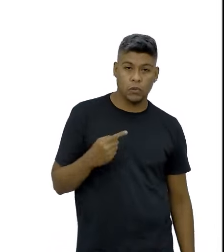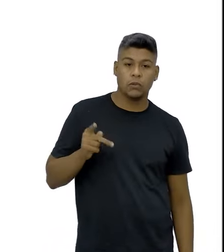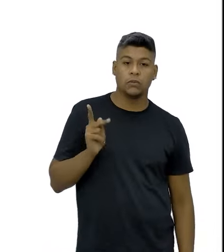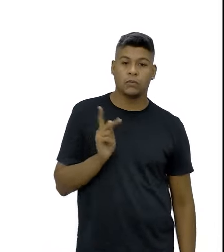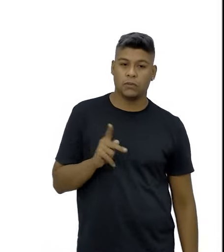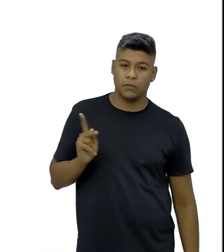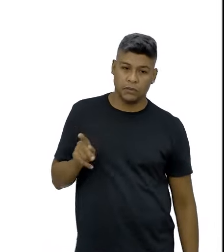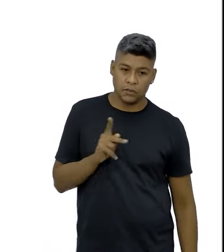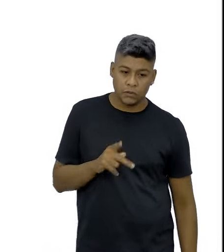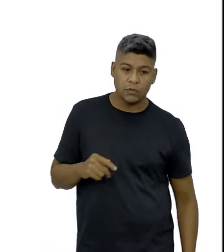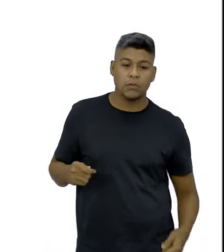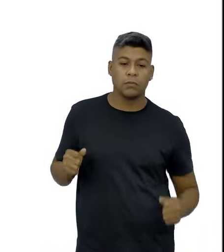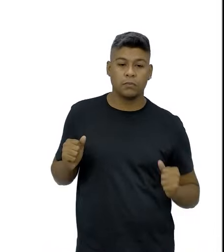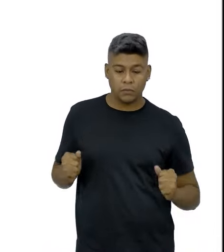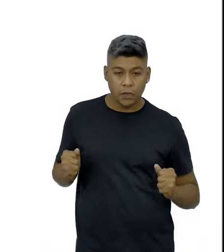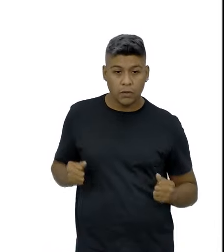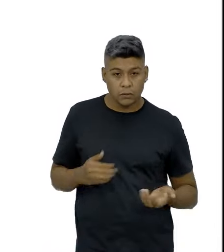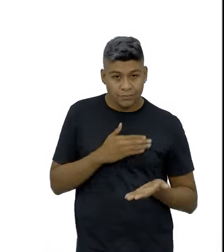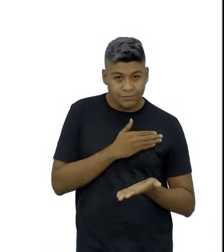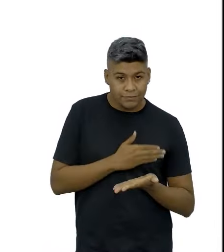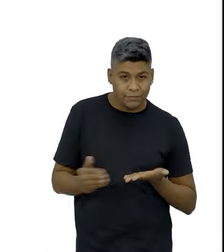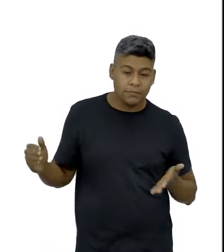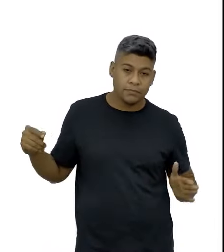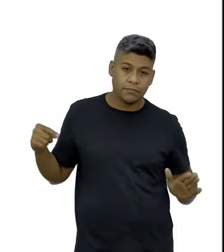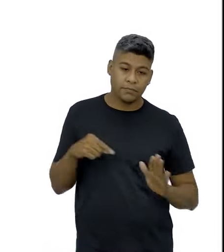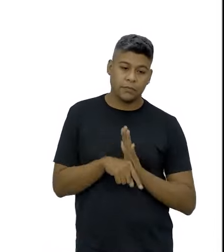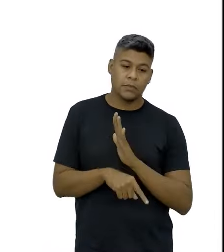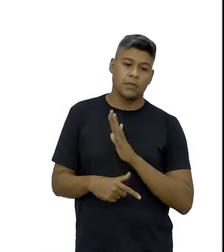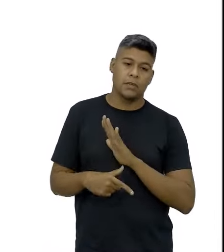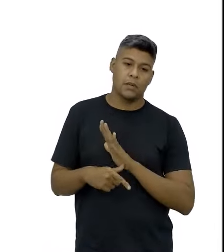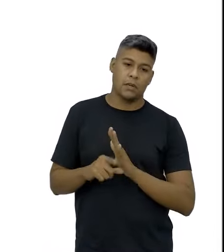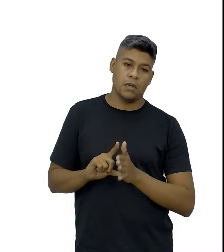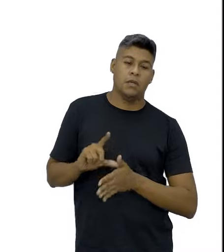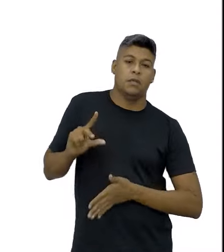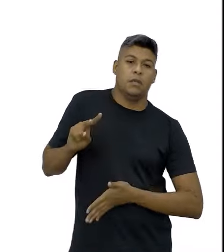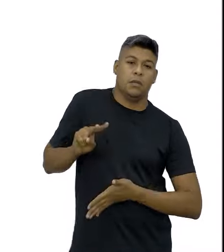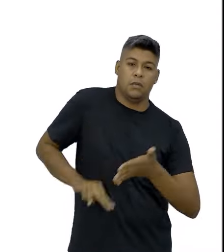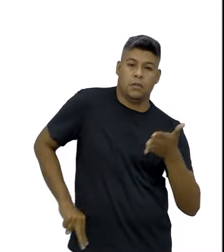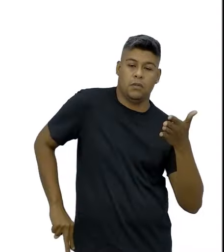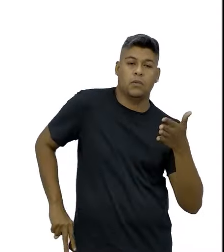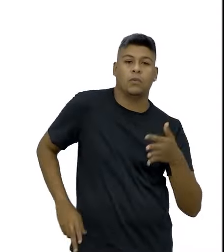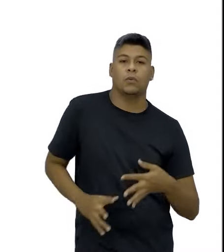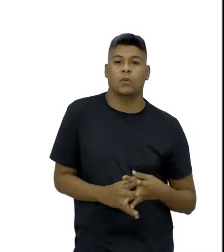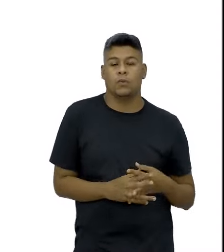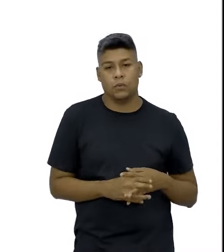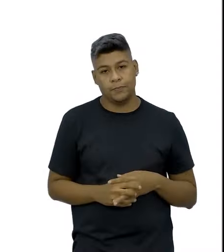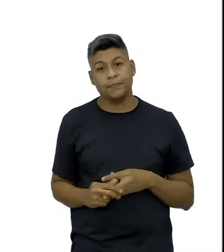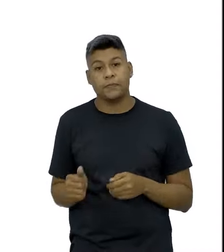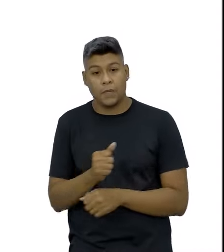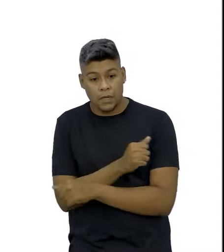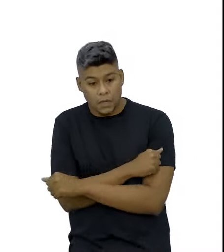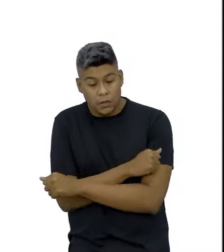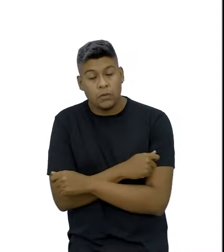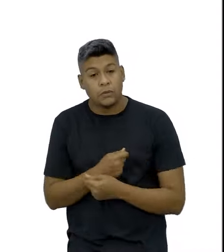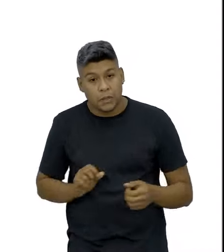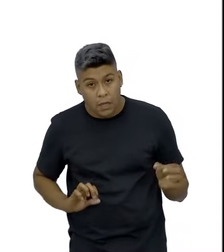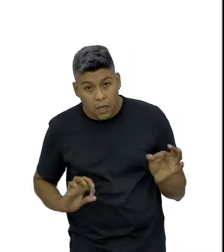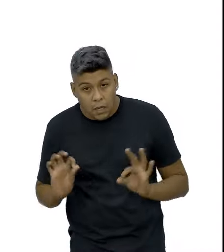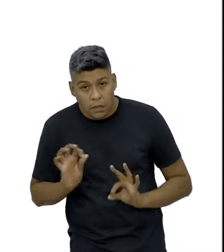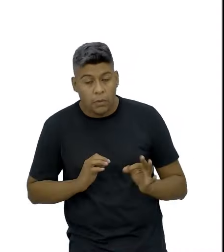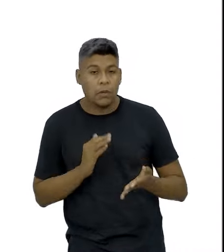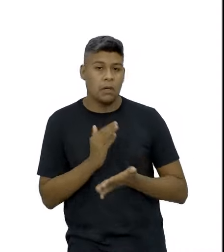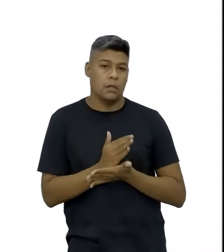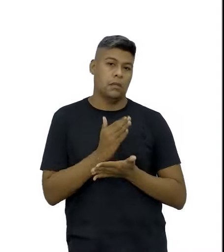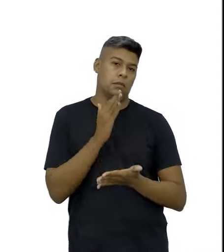que podemos lançar perguntas antes e durante a leitura, que levem os estudantes a elaborarem uma